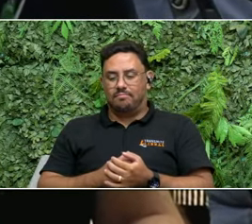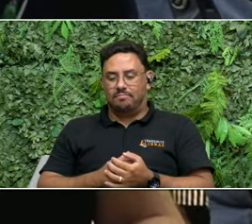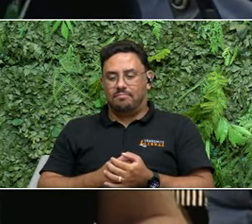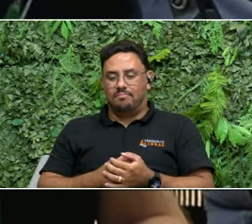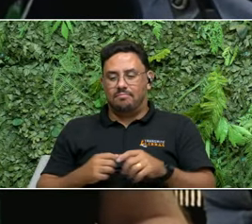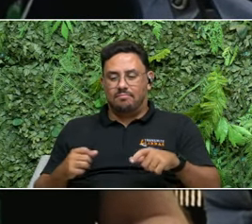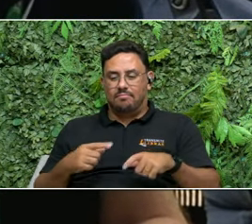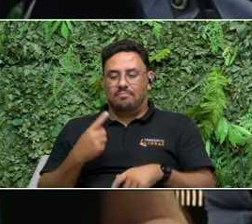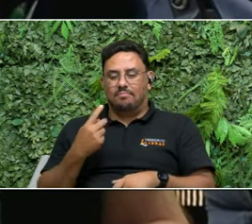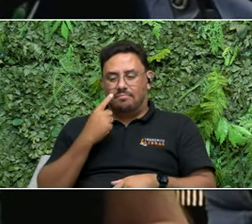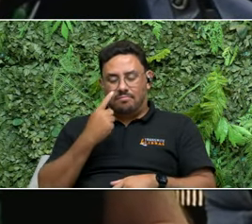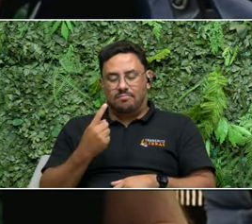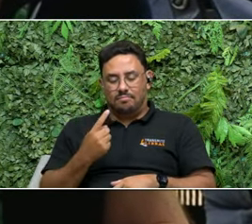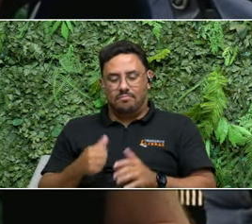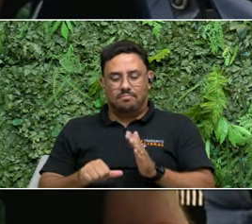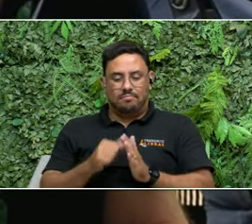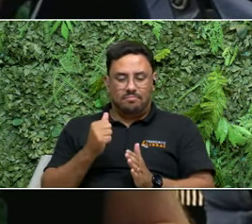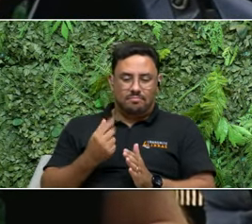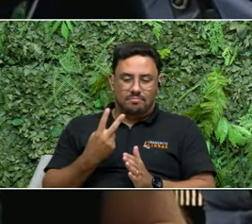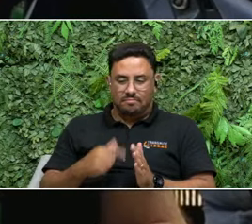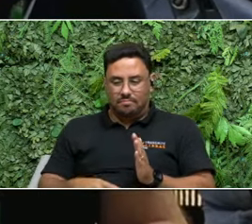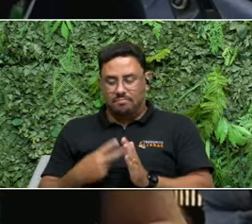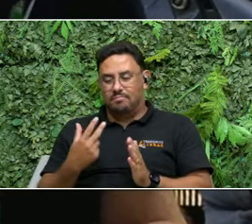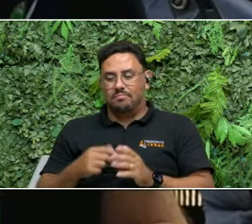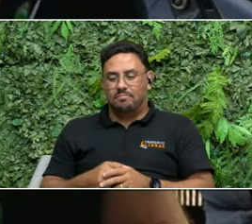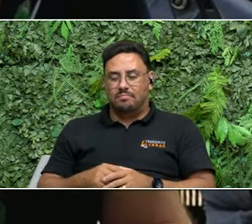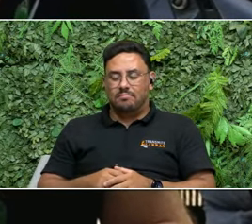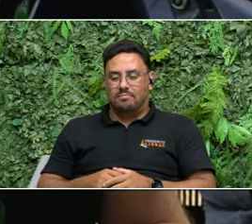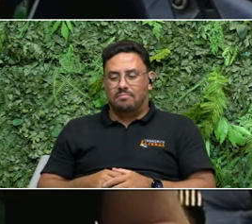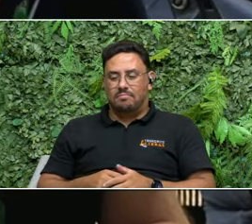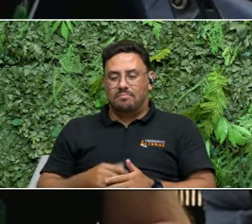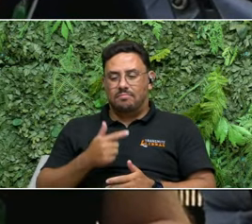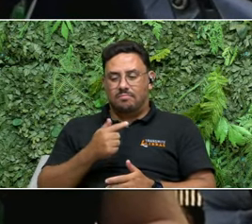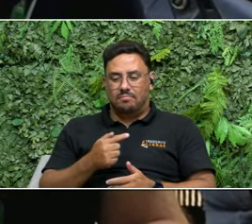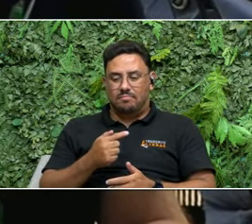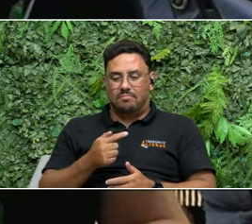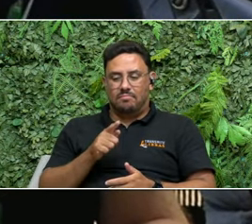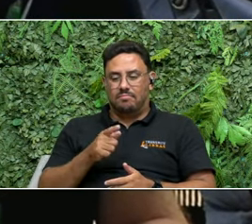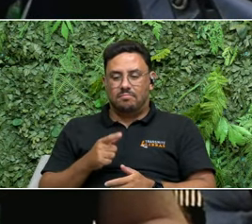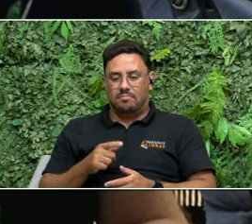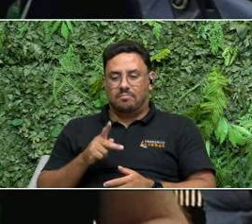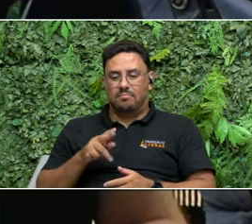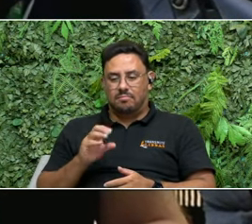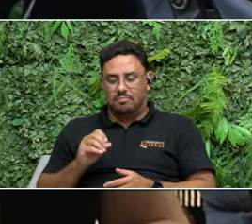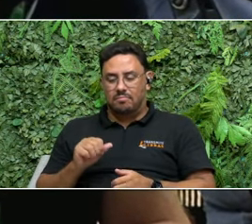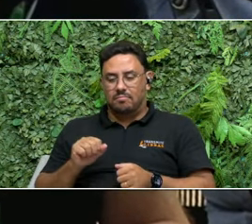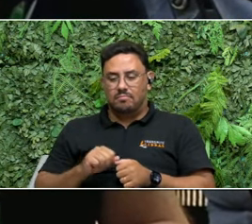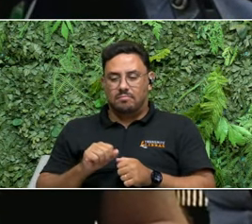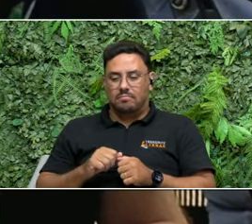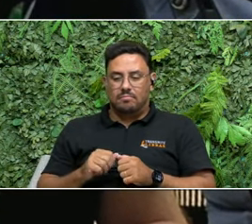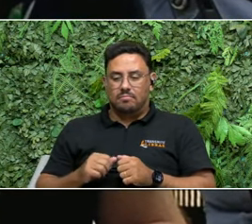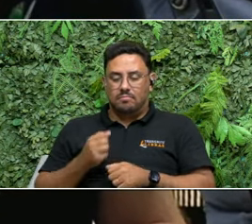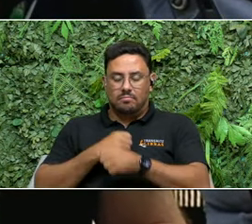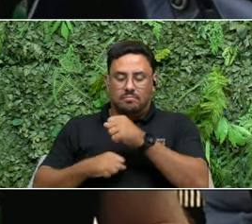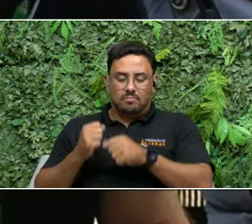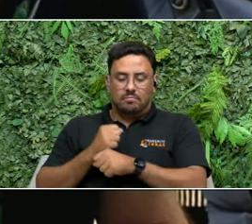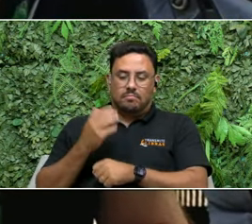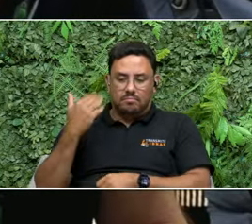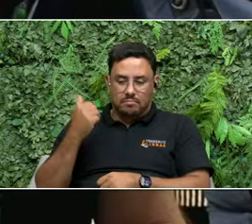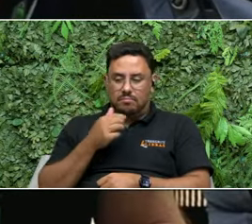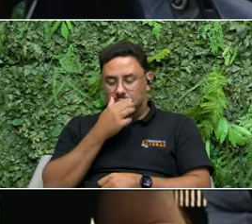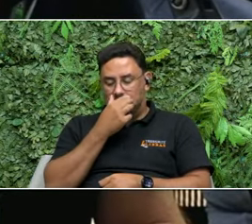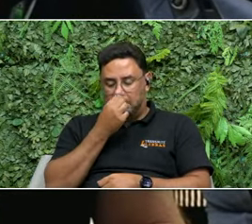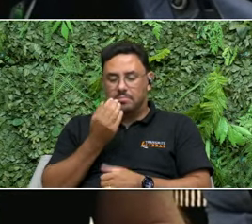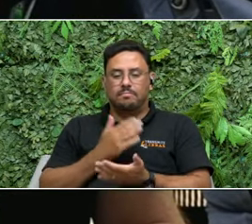gols na cara como ele perdeu um no primeiro tempo um no segundo Paulinho vai levar um set Tô torcendo muito pro Paulinho voltar a fazer aquela Temporada do ano passado viu